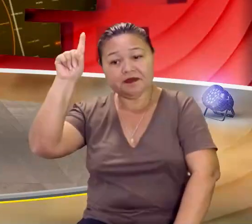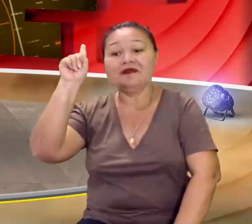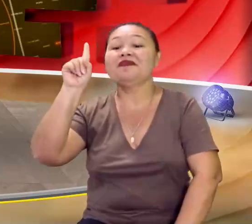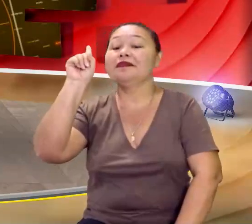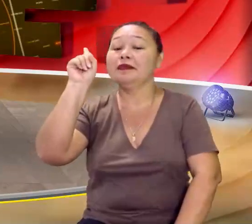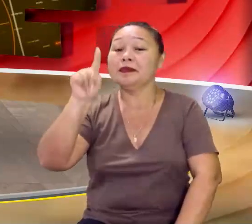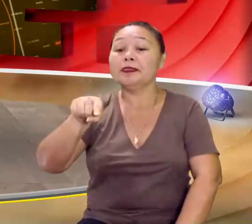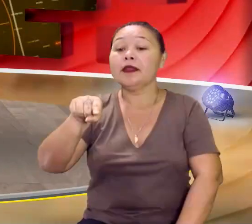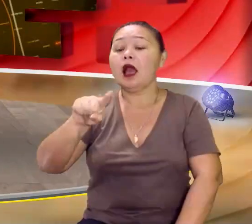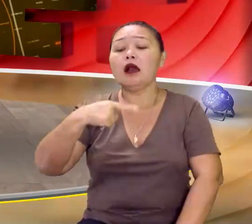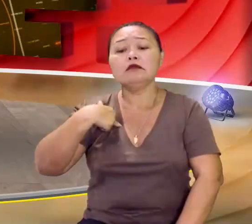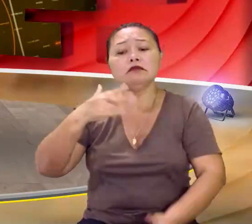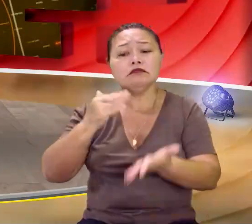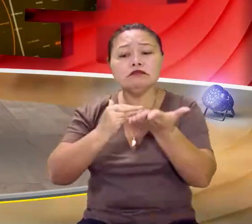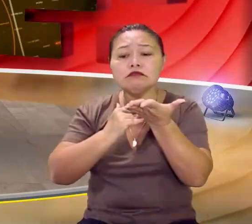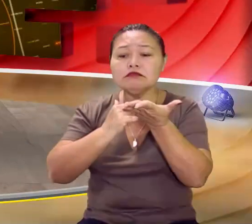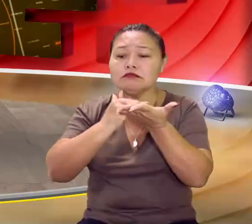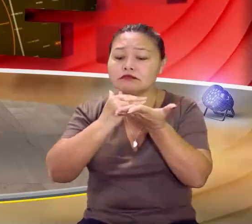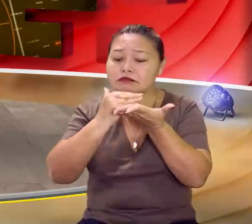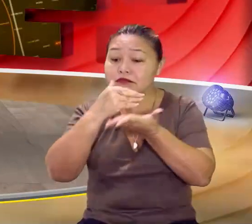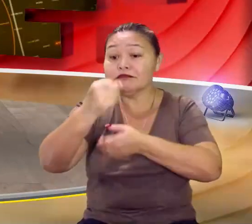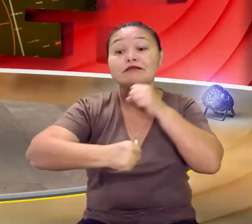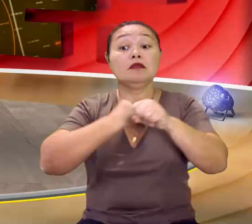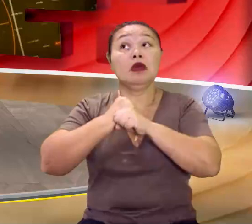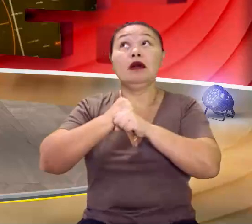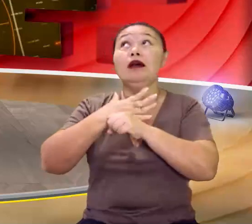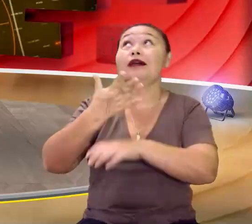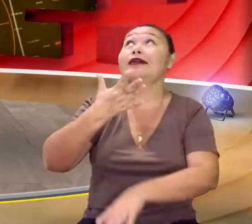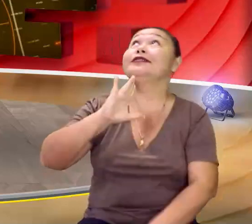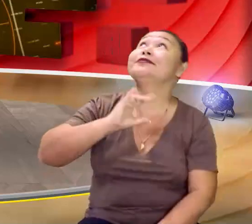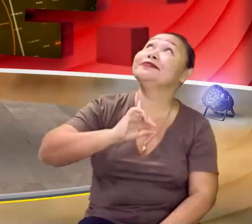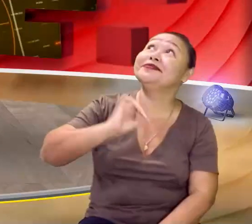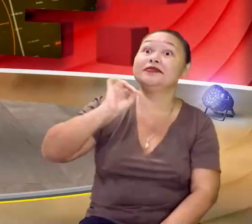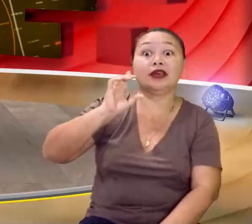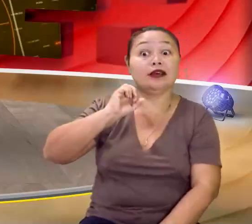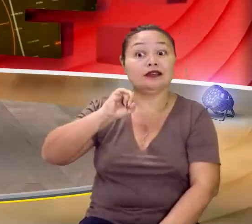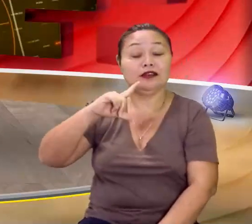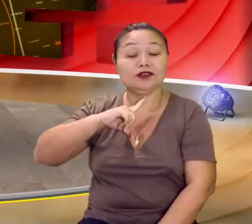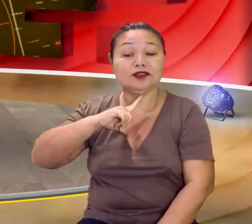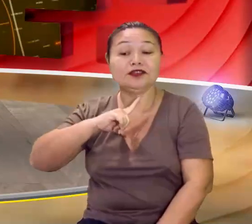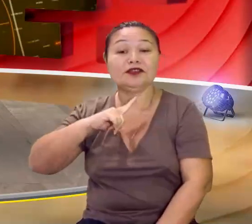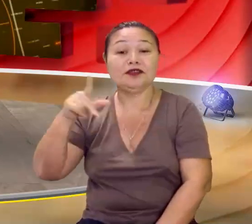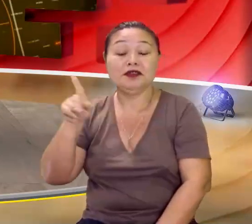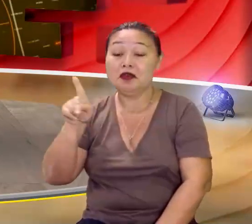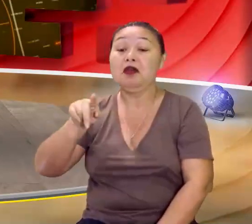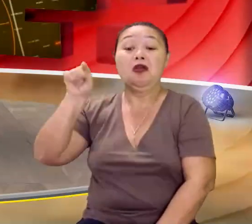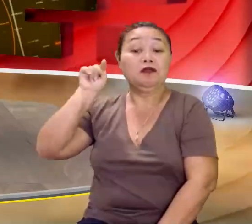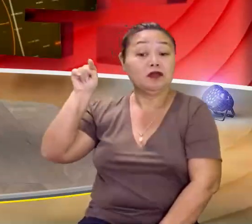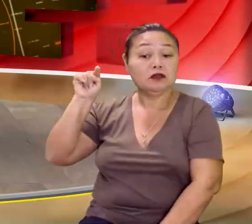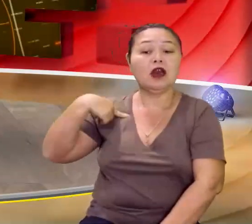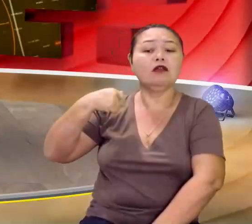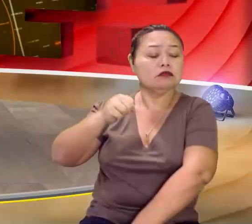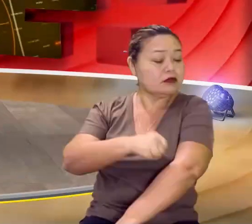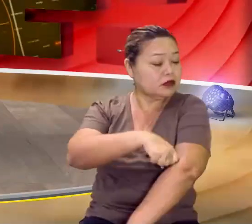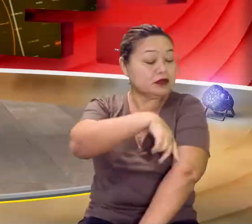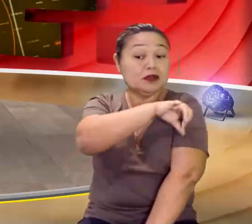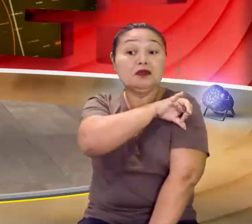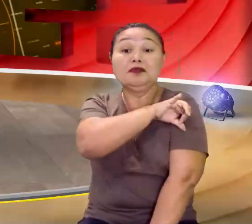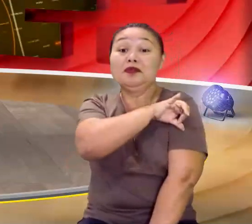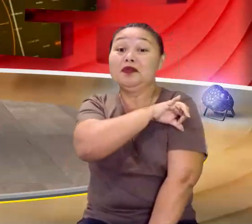vocês mal começaram o ano, estavam assim, meu Deus, se eu tivesse tido os professores desses no ensino